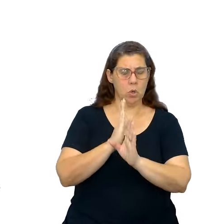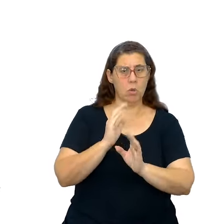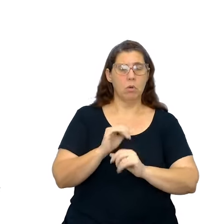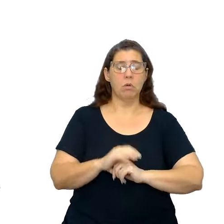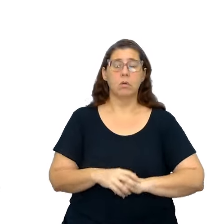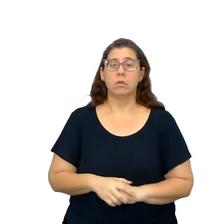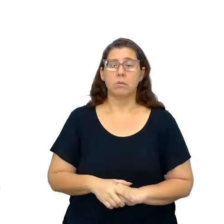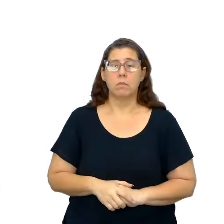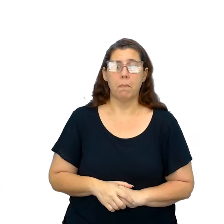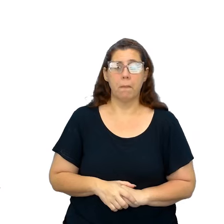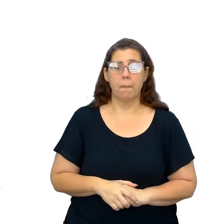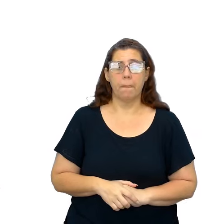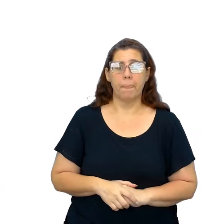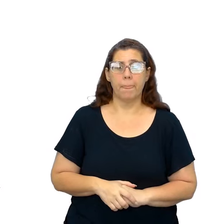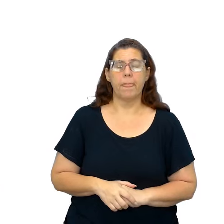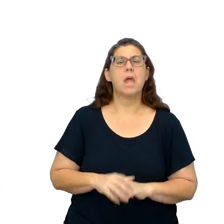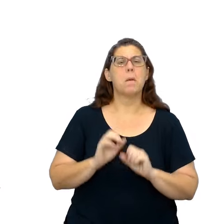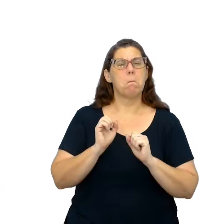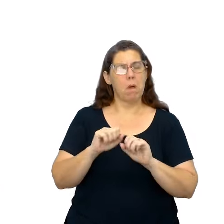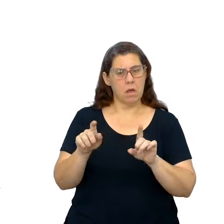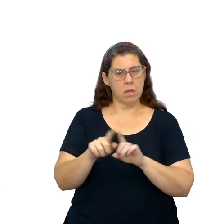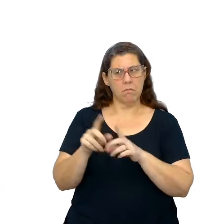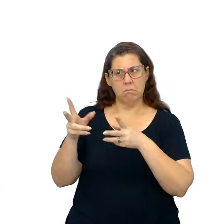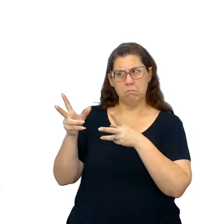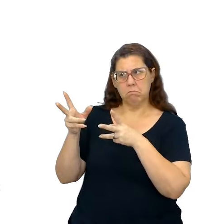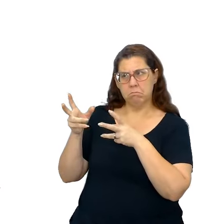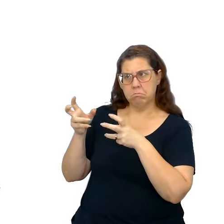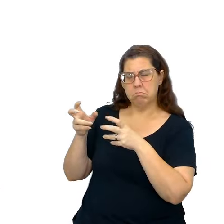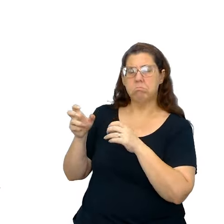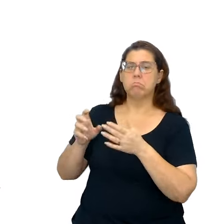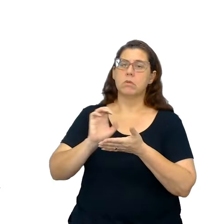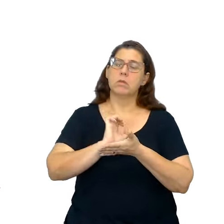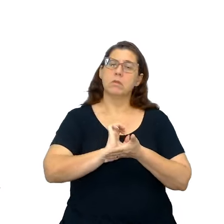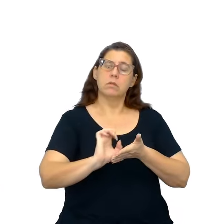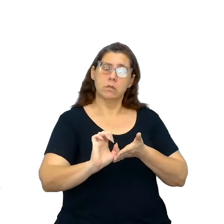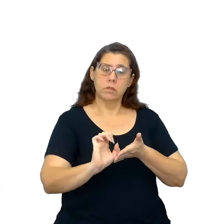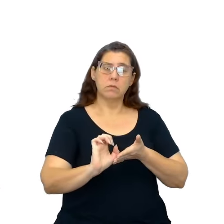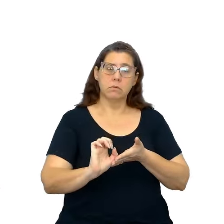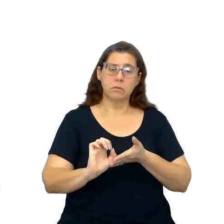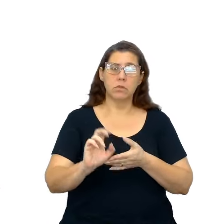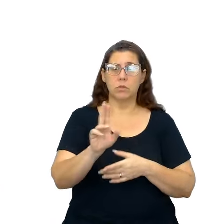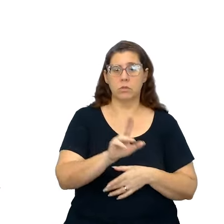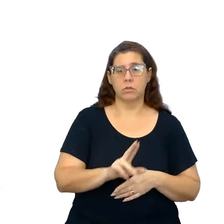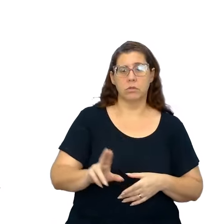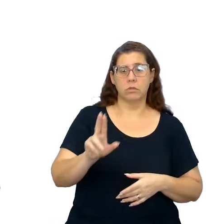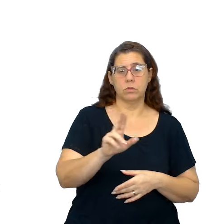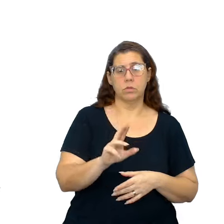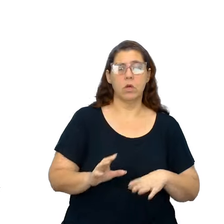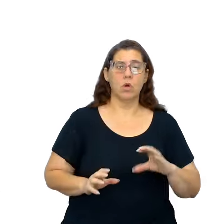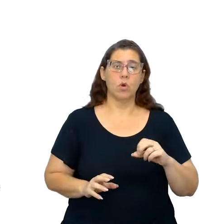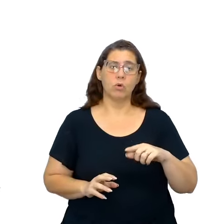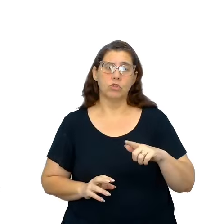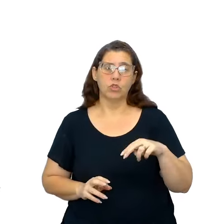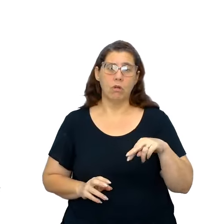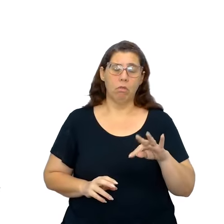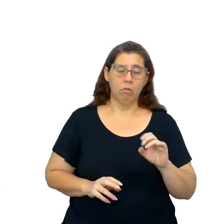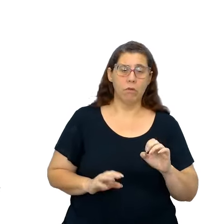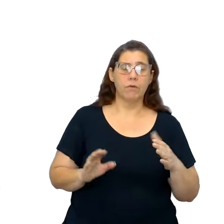coeficiente angular, e ele pode também olhar as relações trigonométricas e usar a tangente aí, tá bom? E